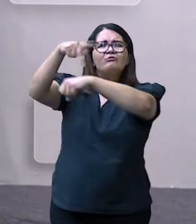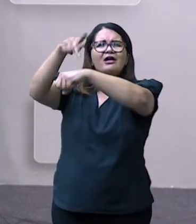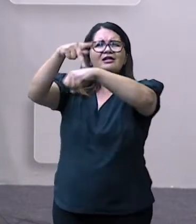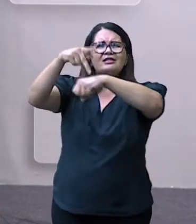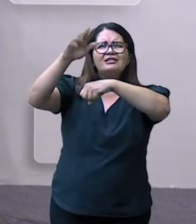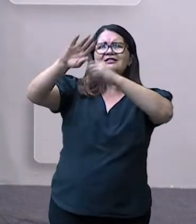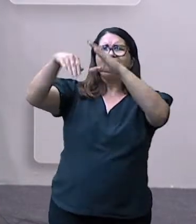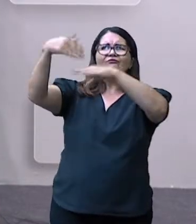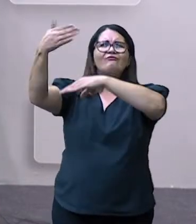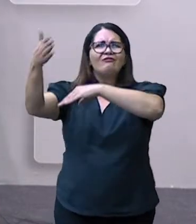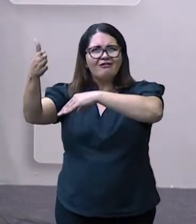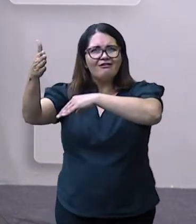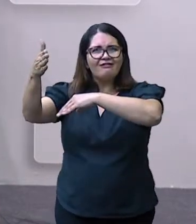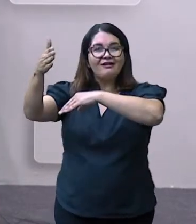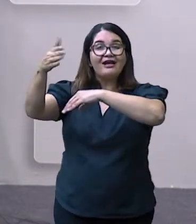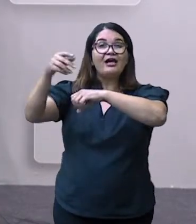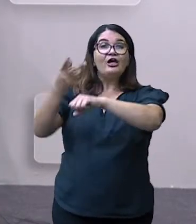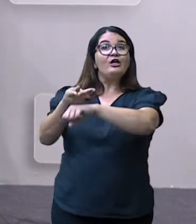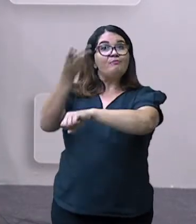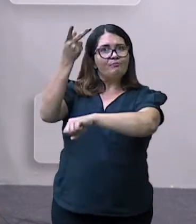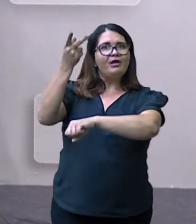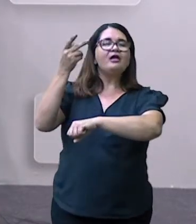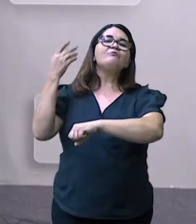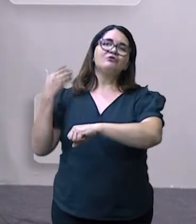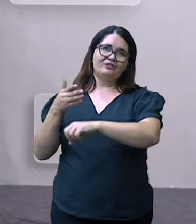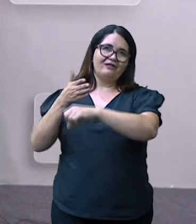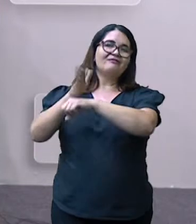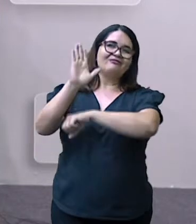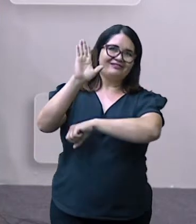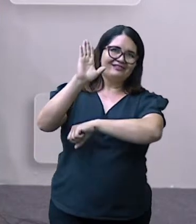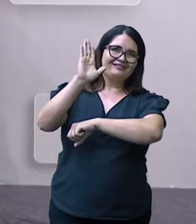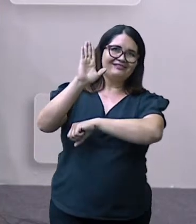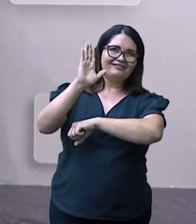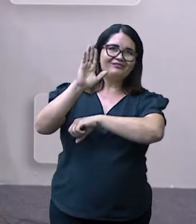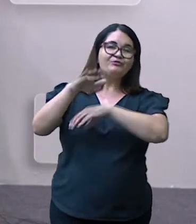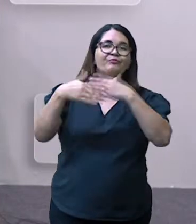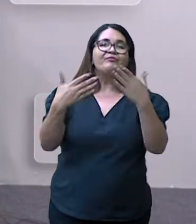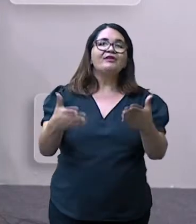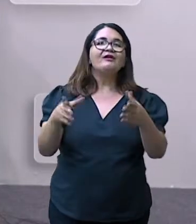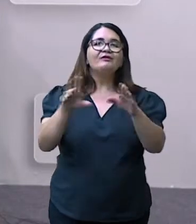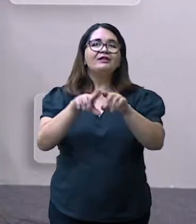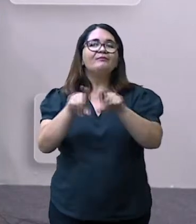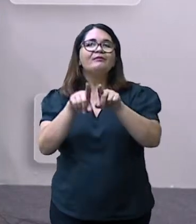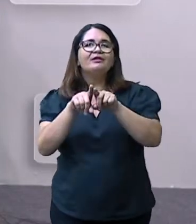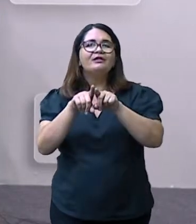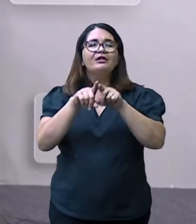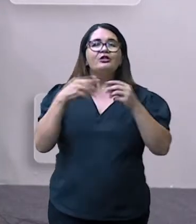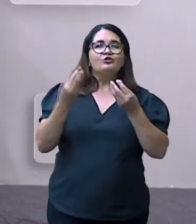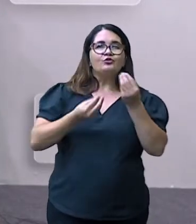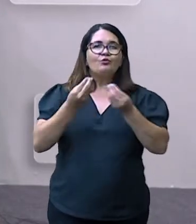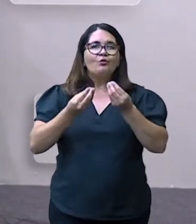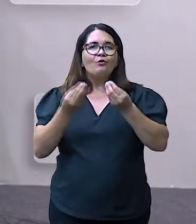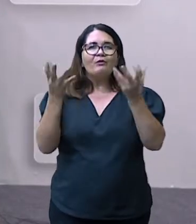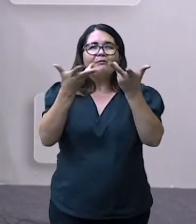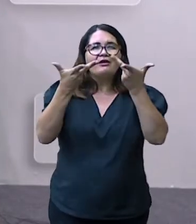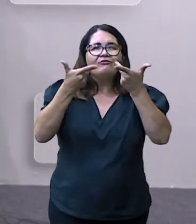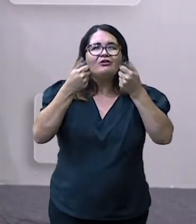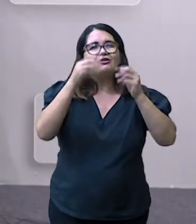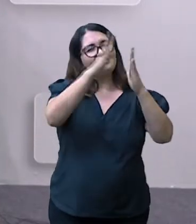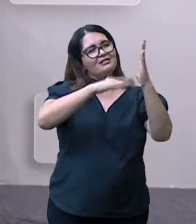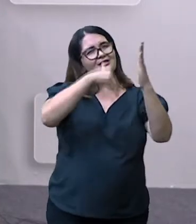prêmios e agraciando os espectadores e consumidores de obras de